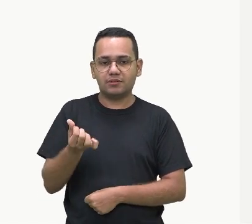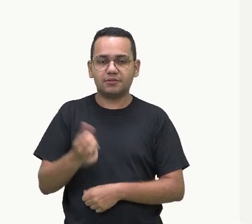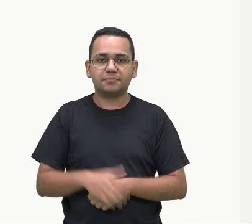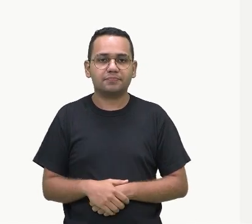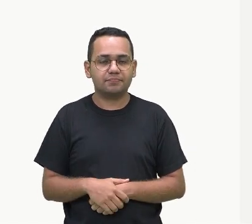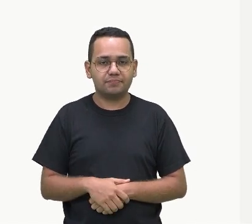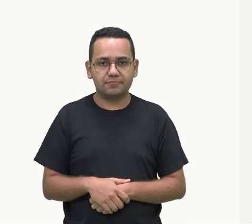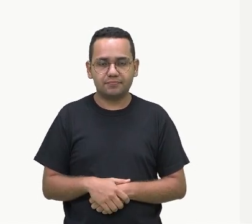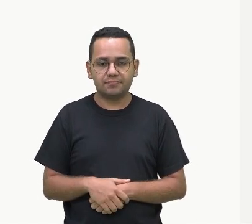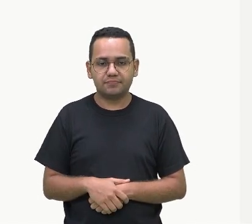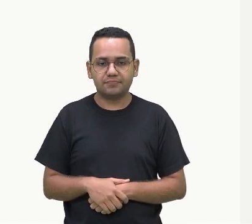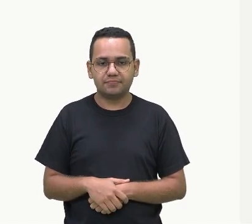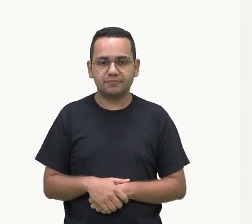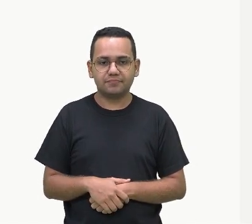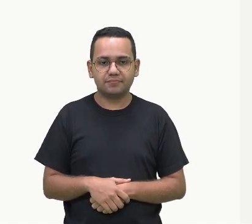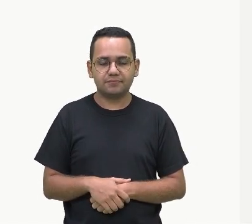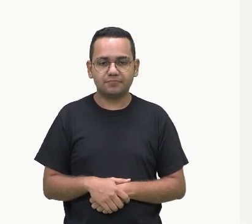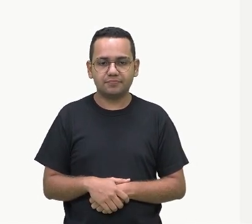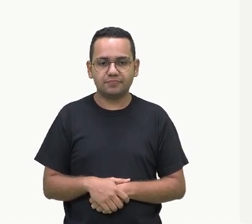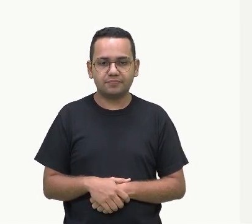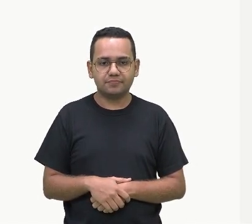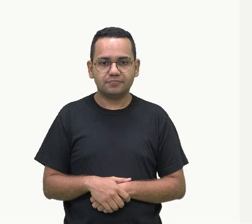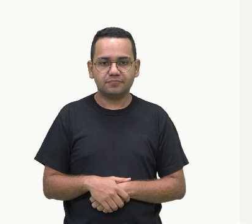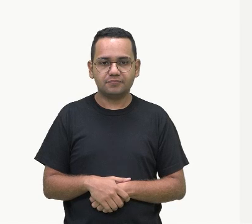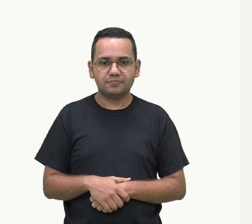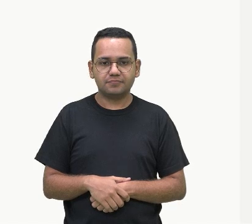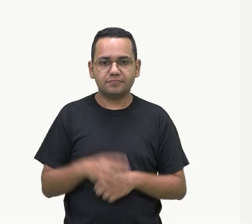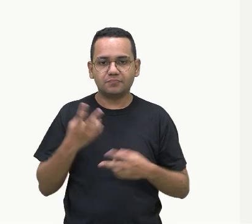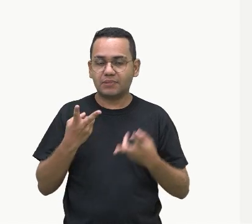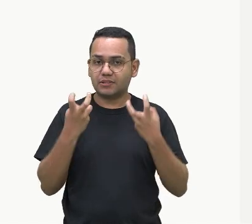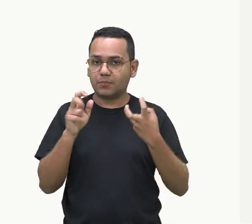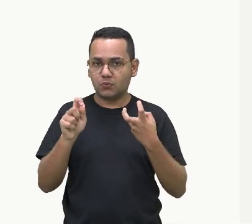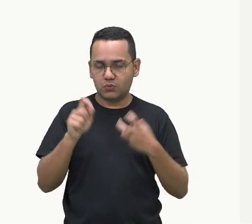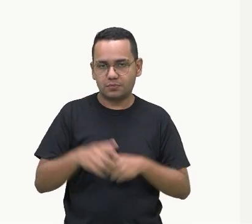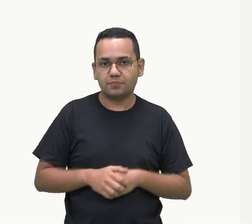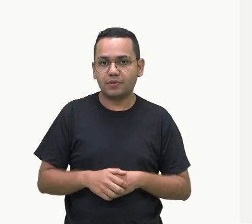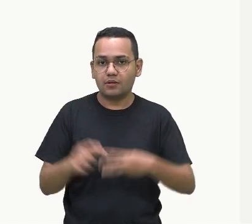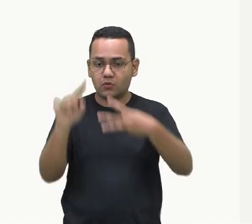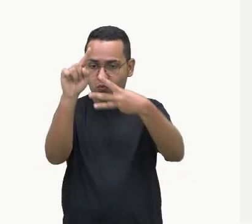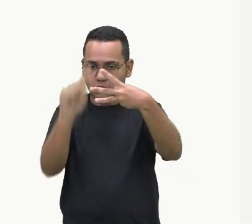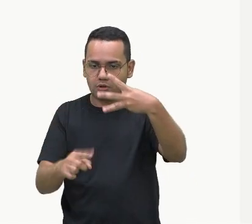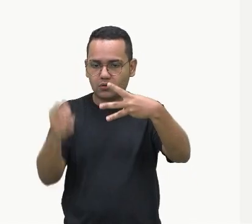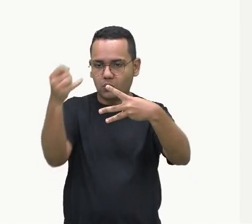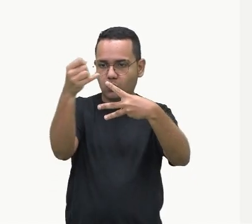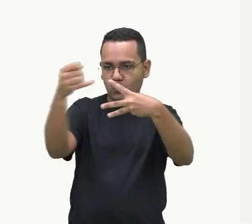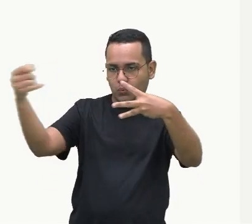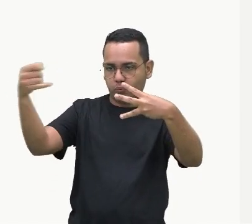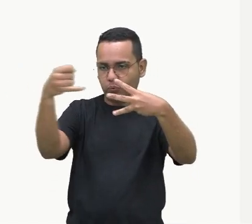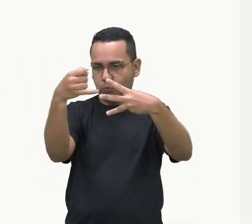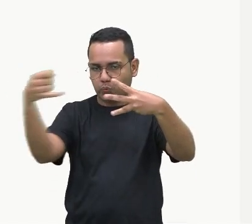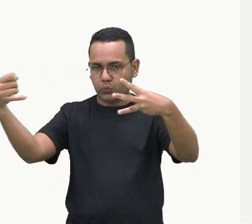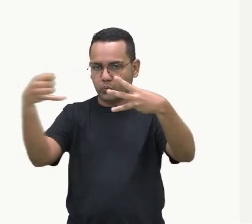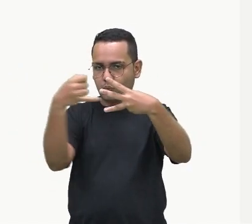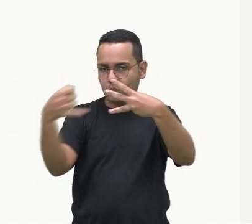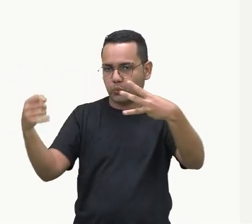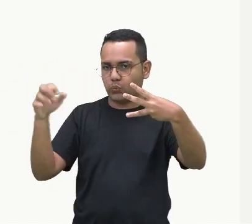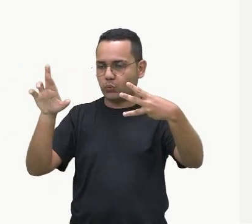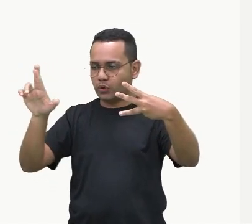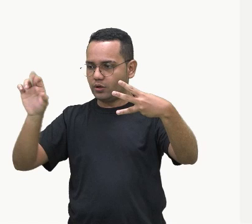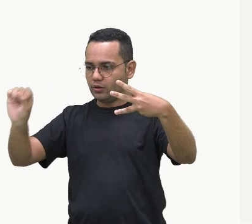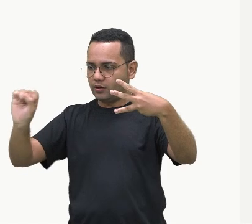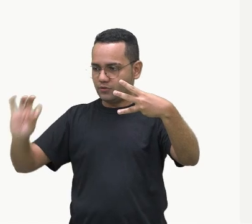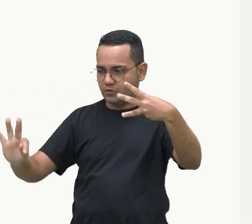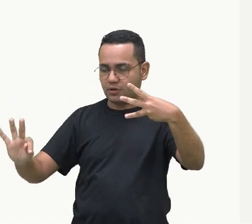1,6. Então, aqui, como temos 3 retas paralelas